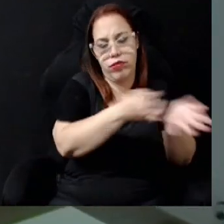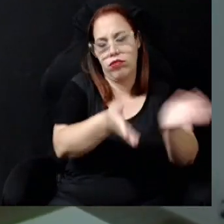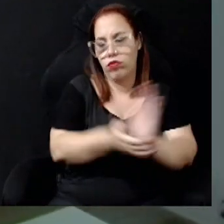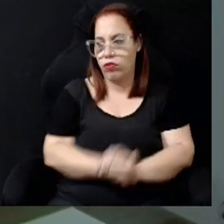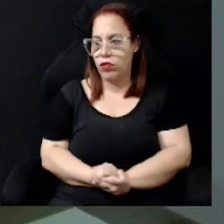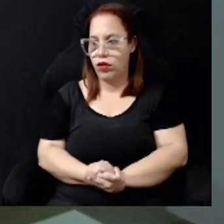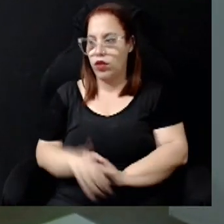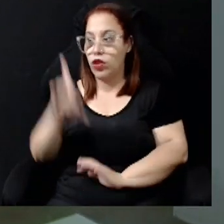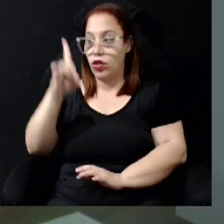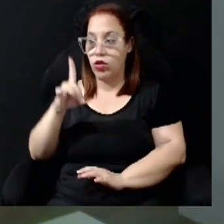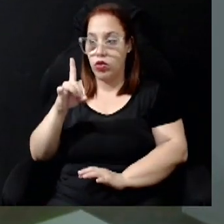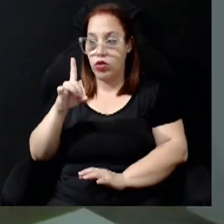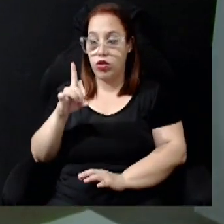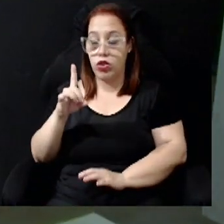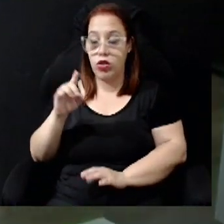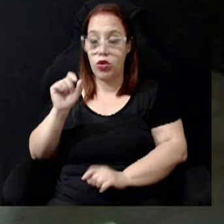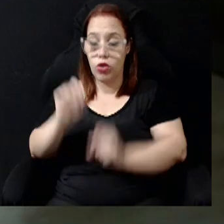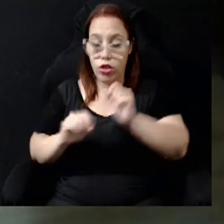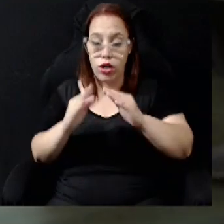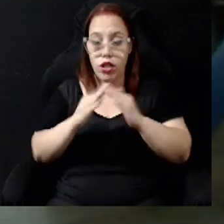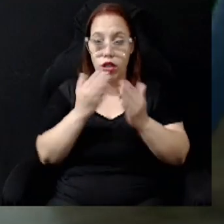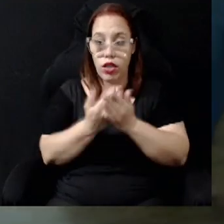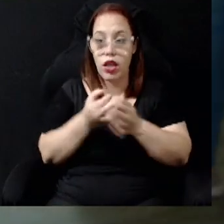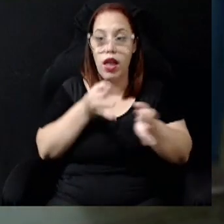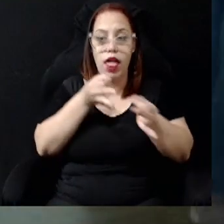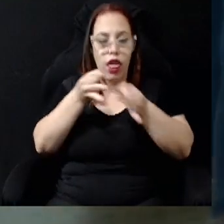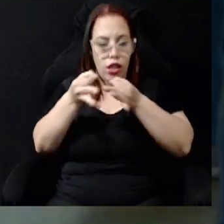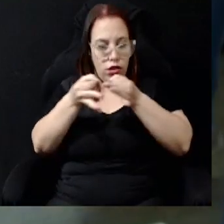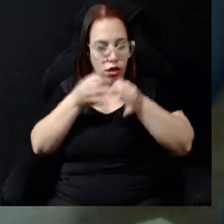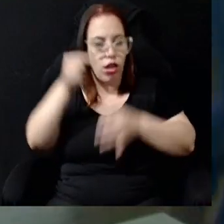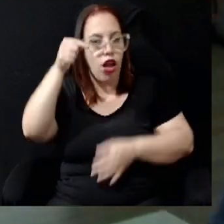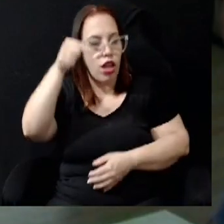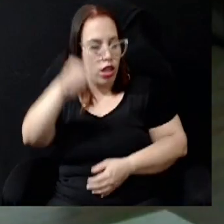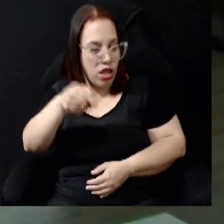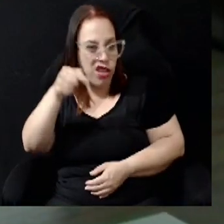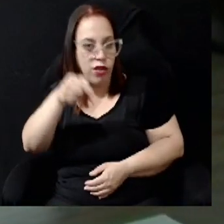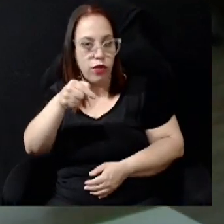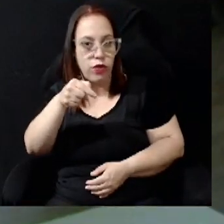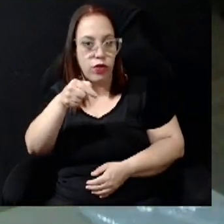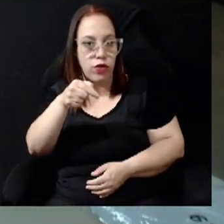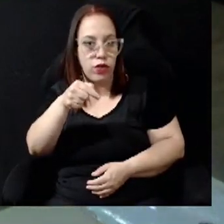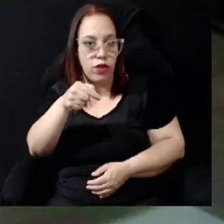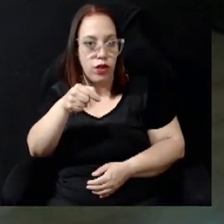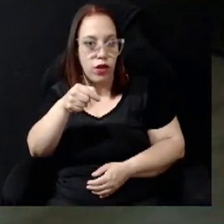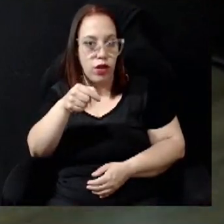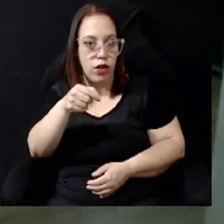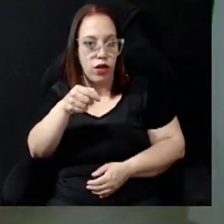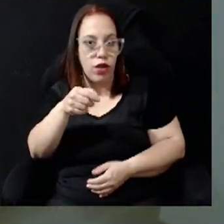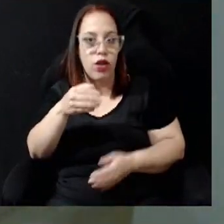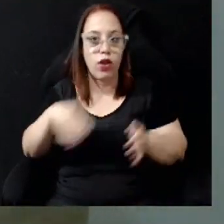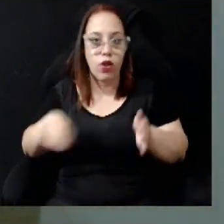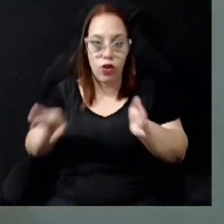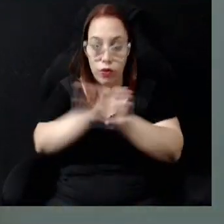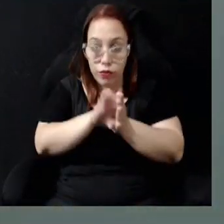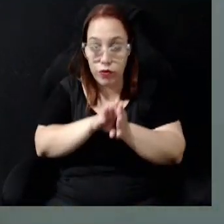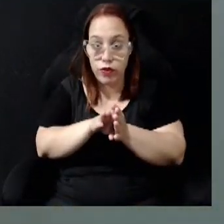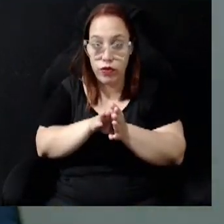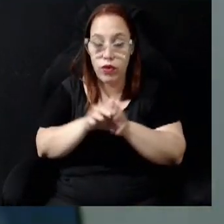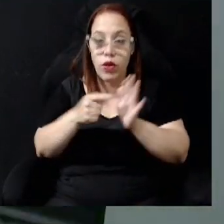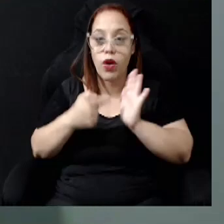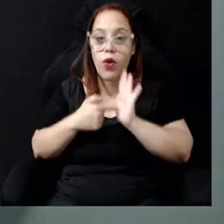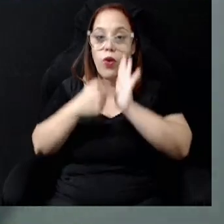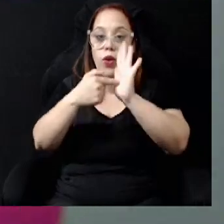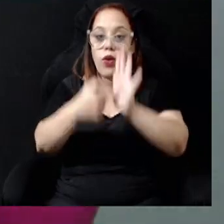cada escola. Então, viu como está organizado aqui? Nós vamos, então, foi autorizada a nossa entrada justamente para mostrar, vamos